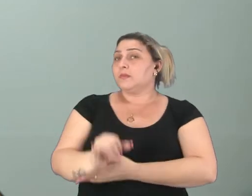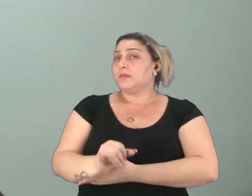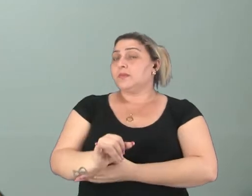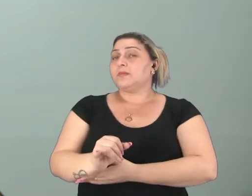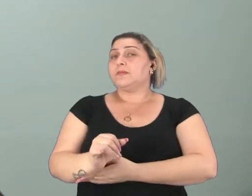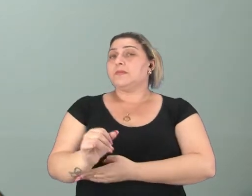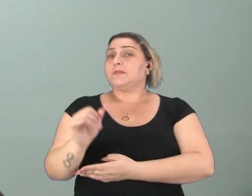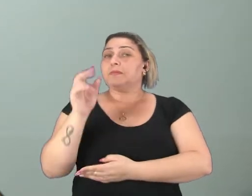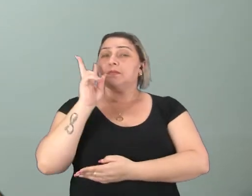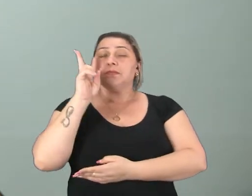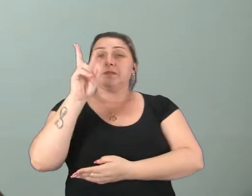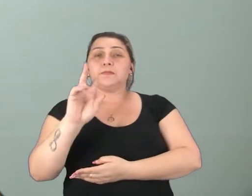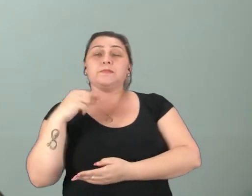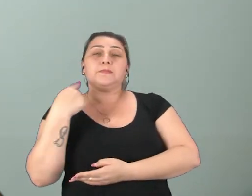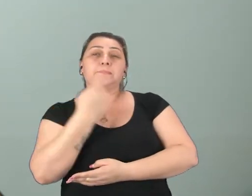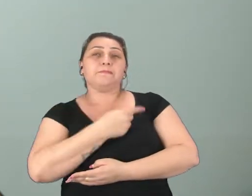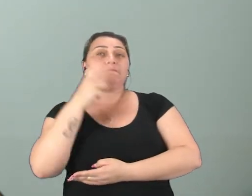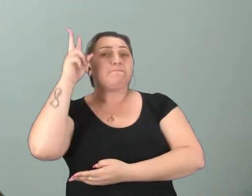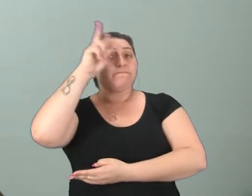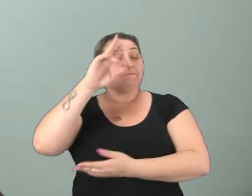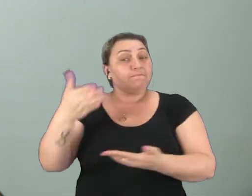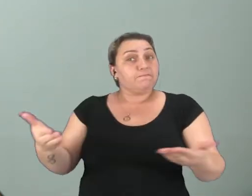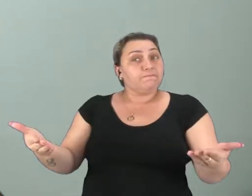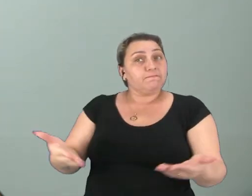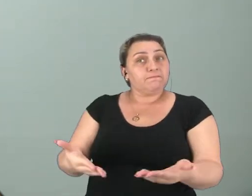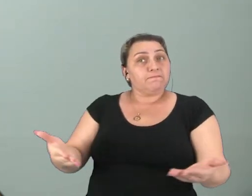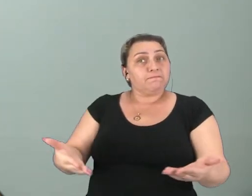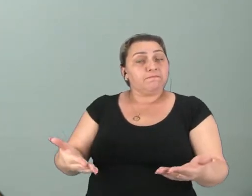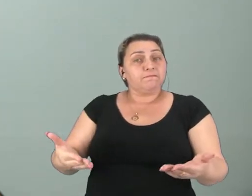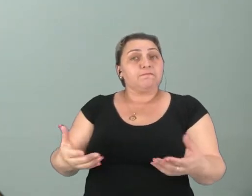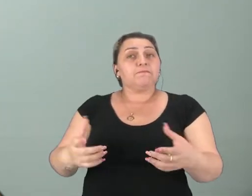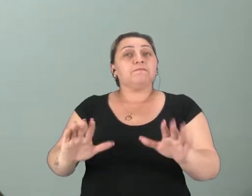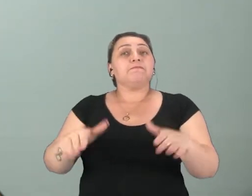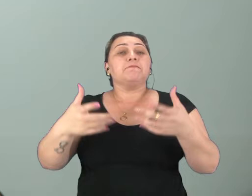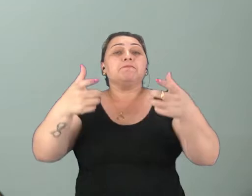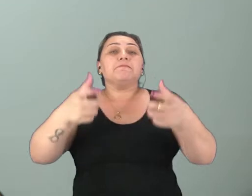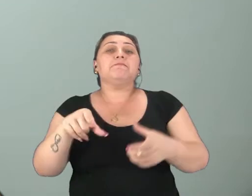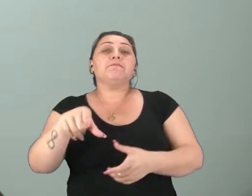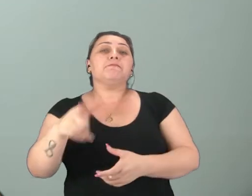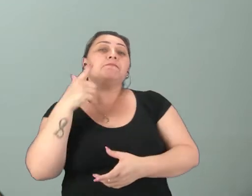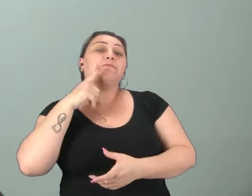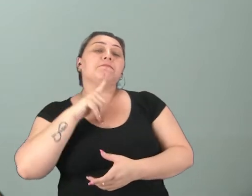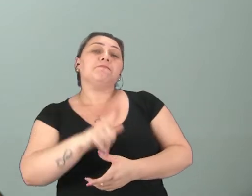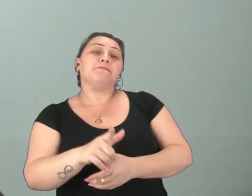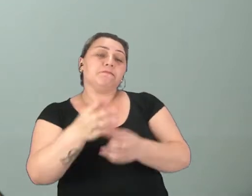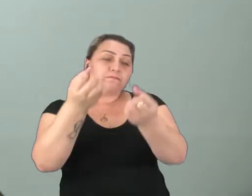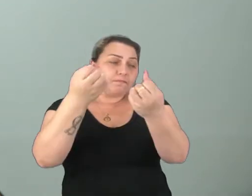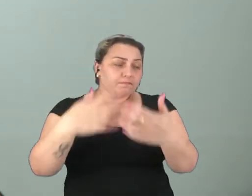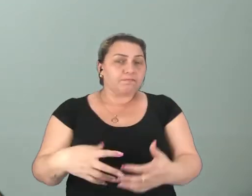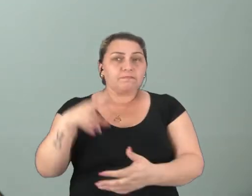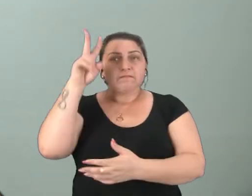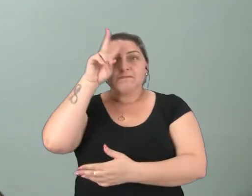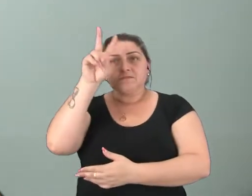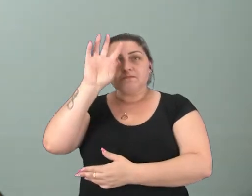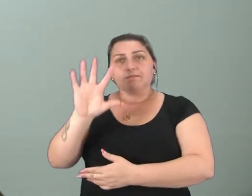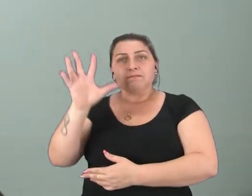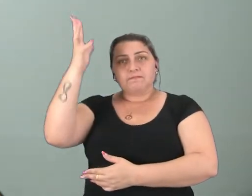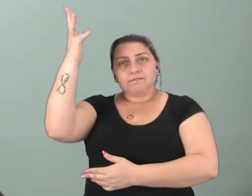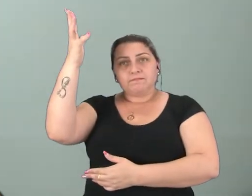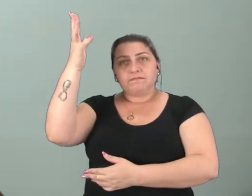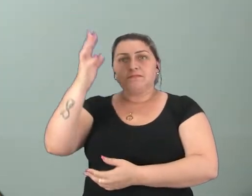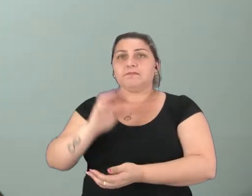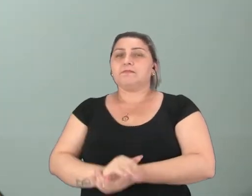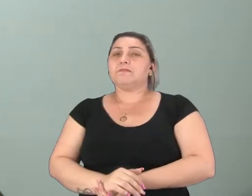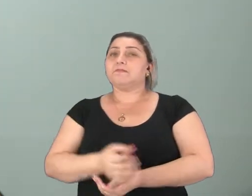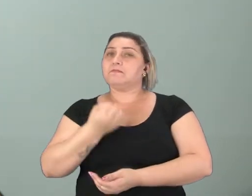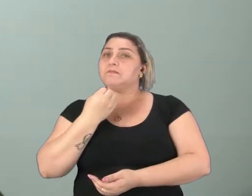para analisar a nossa história de hoje, qual ambiente você consegue mensurar que essa história acontece?